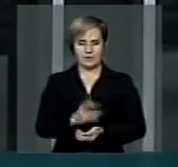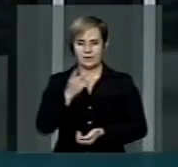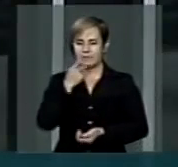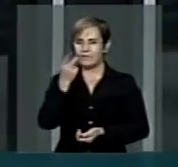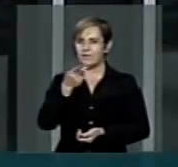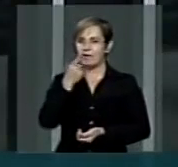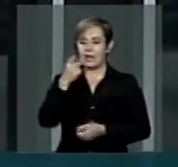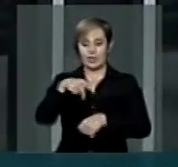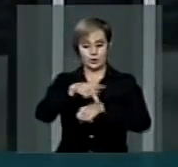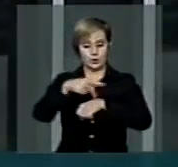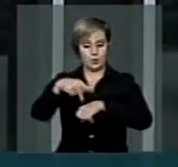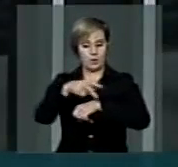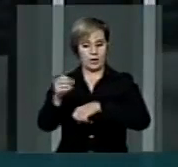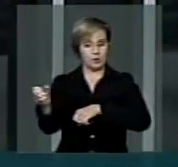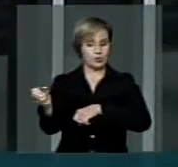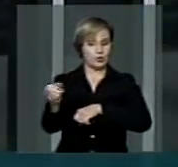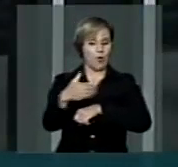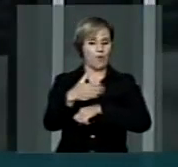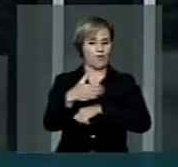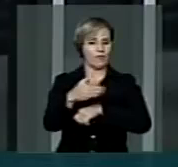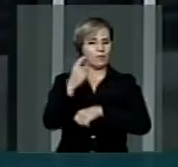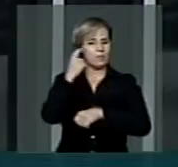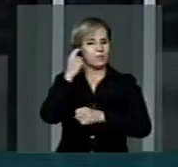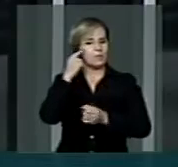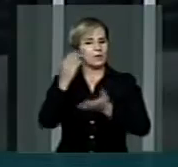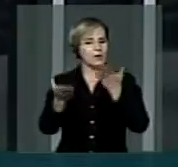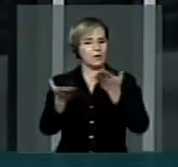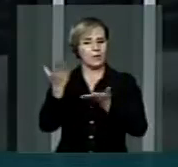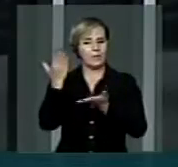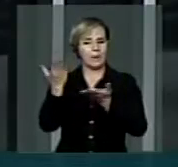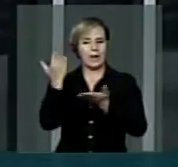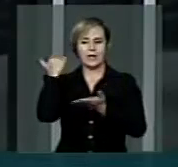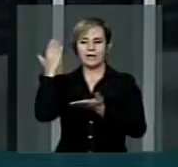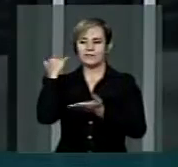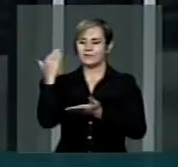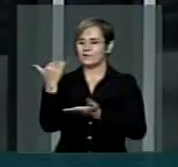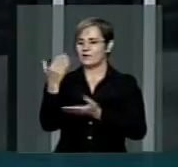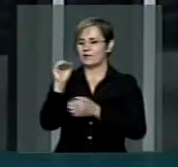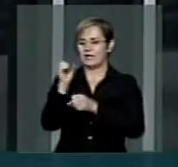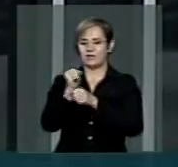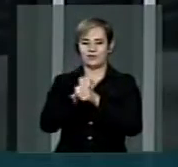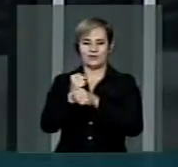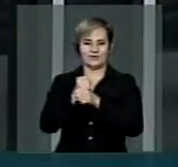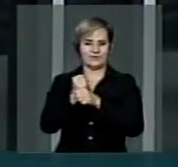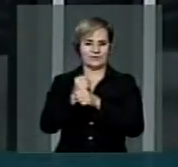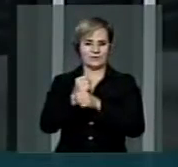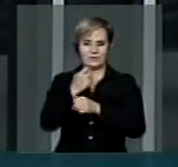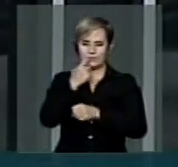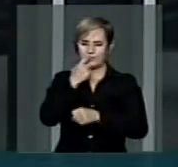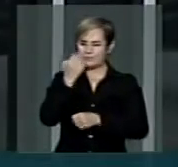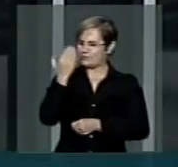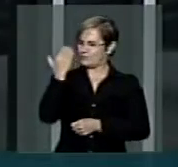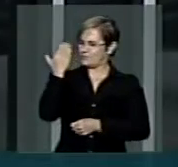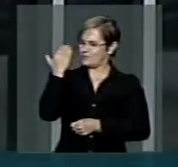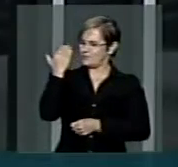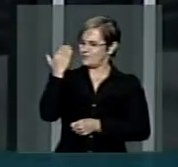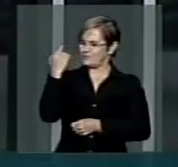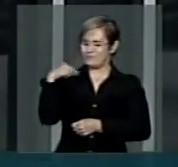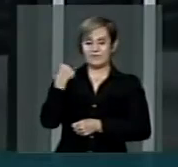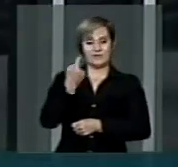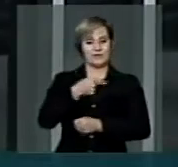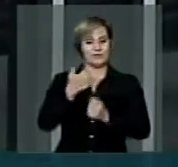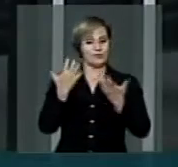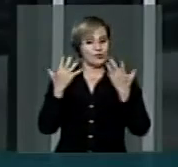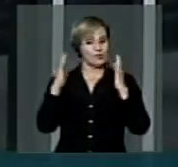novo país 10 anos depois. Ou seja, há bem pouco tempo